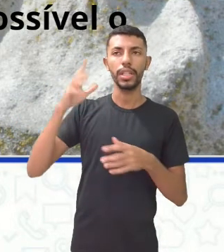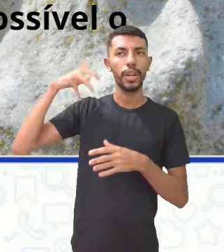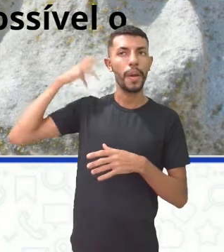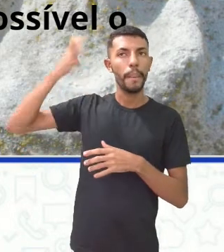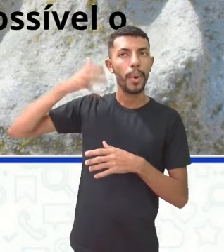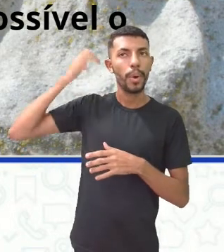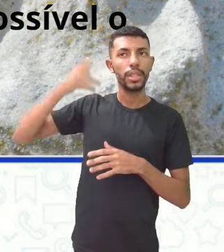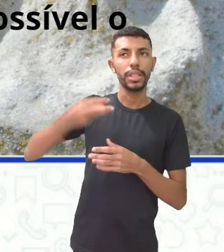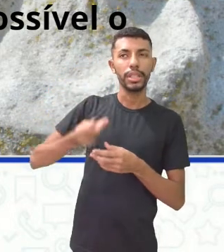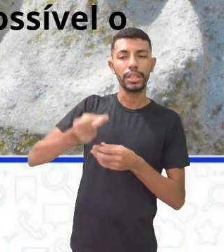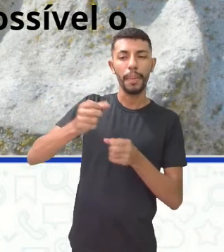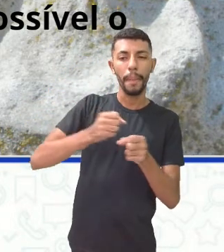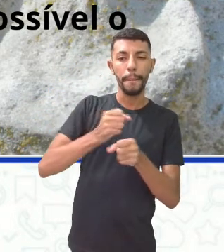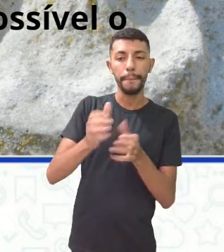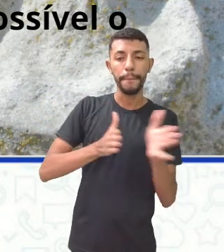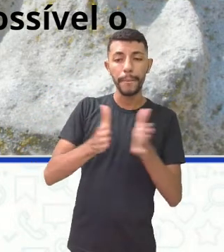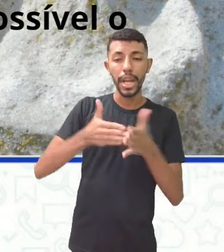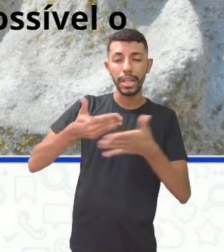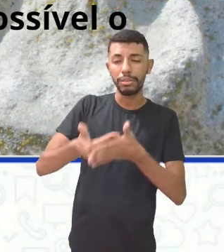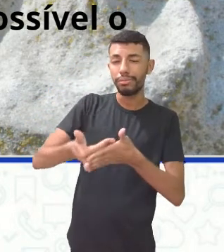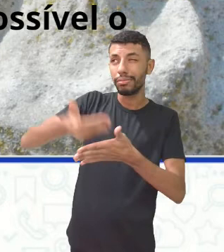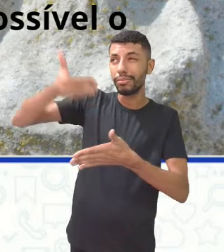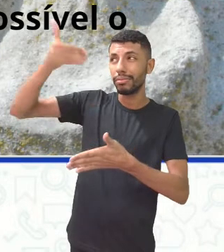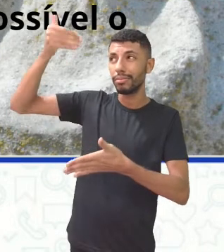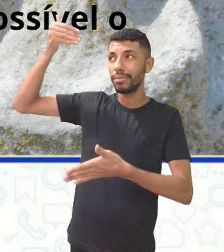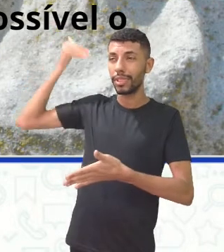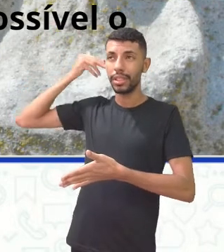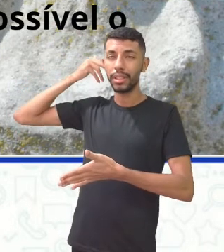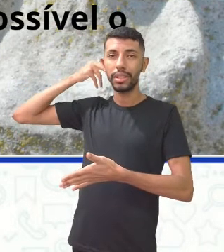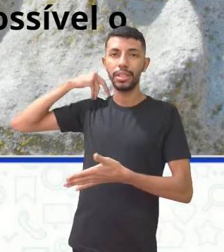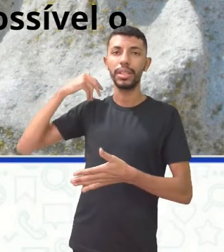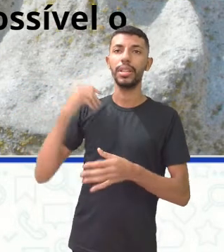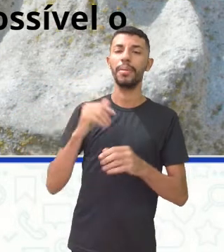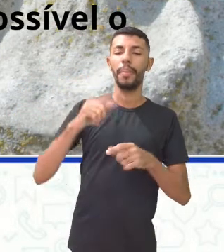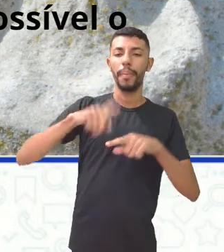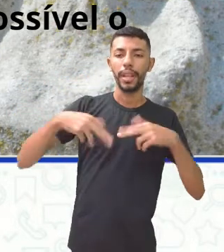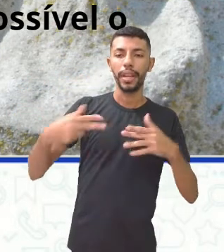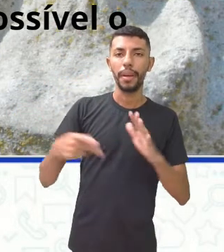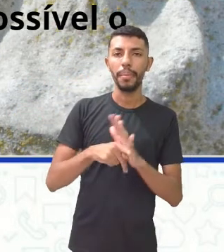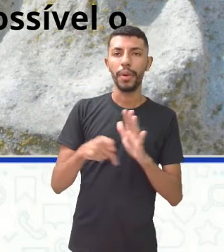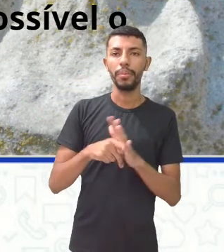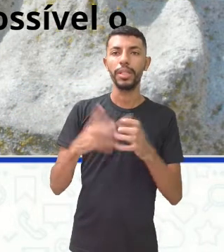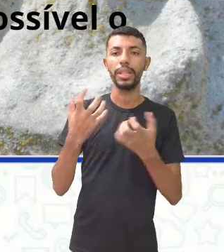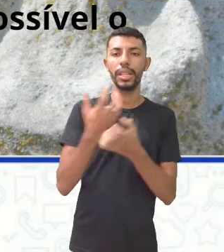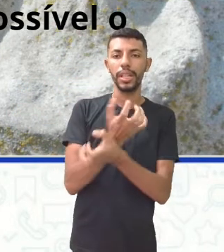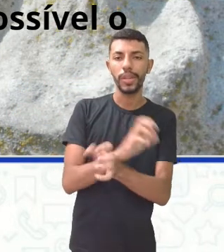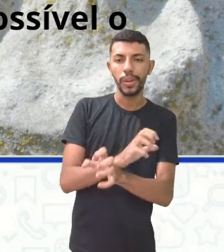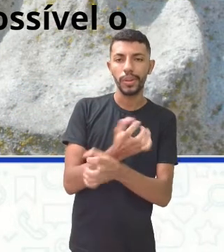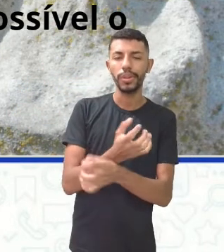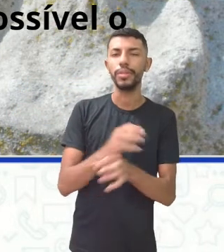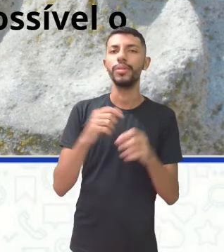muito remotas, até lá do Neolítico, instrumentos feitos de osso, instrumentos feitos